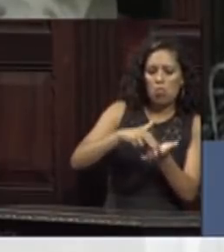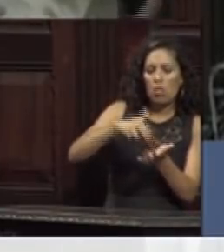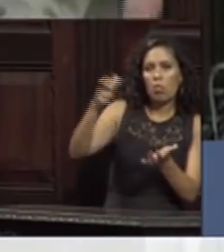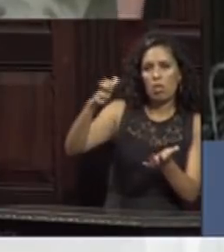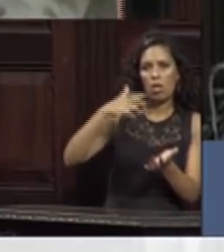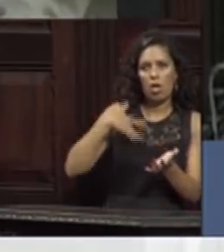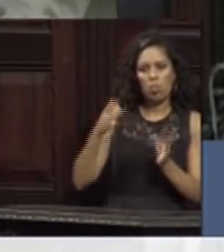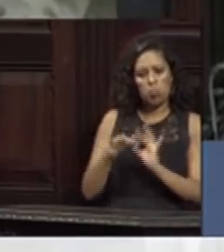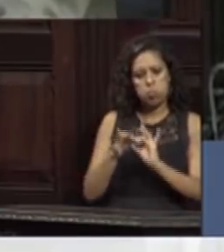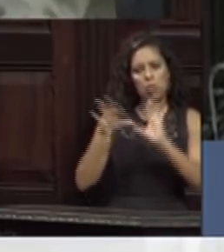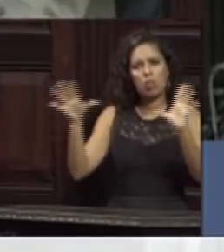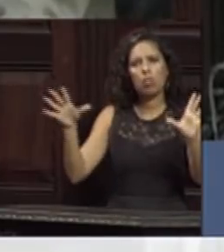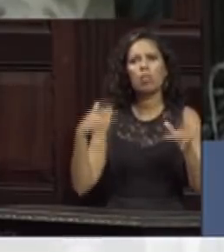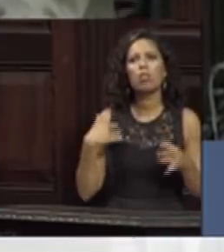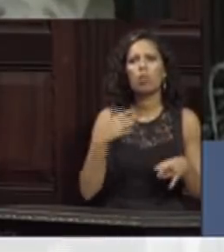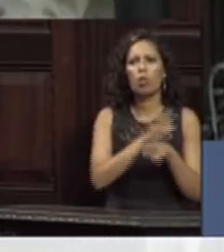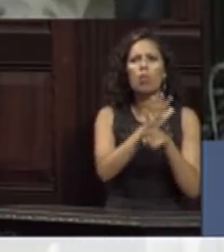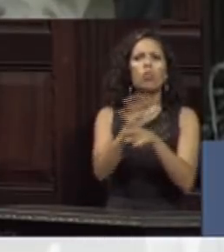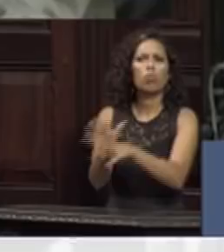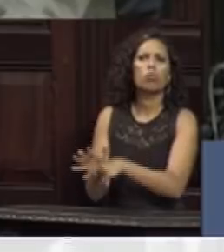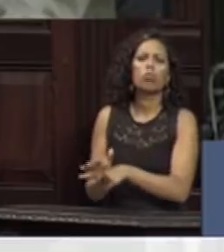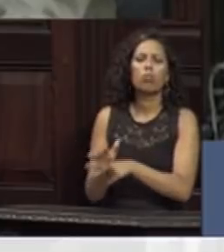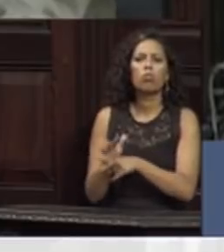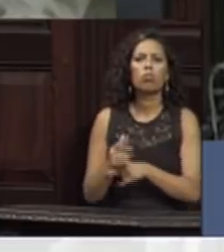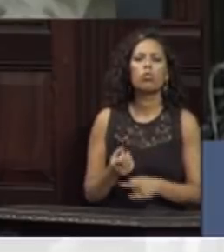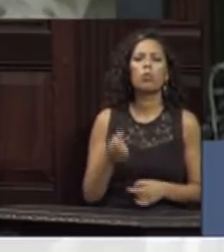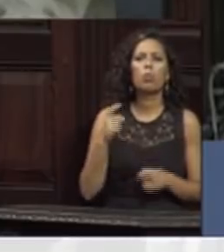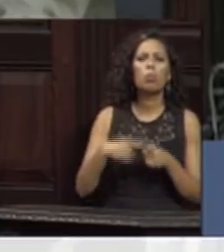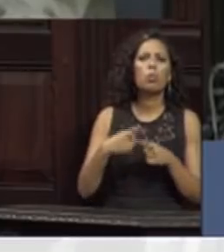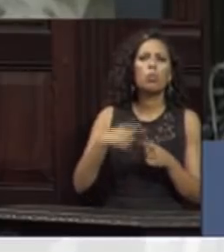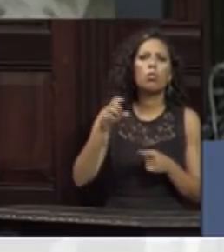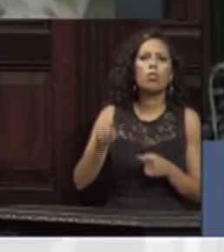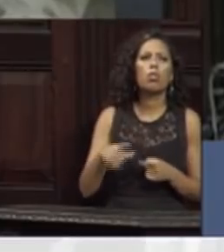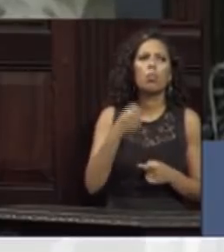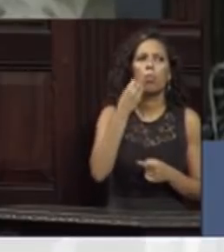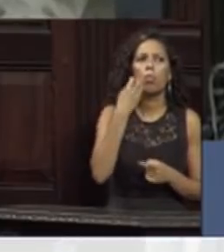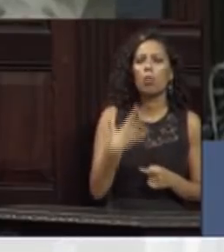disposição. Eu acho que seria bom porque a gente pudesse,